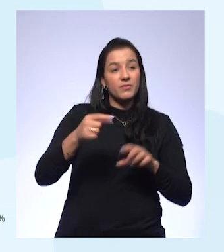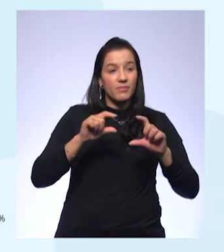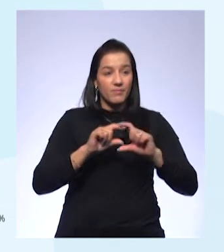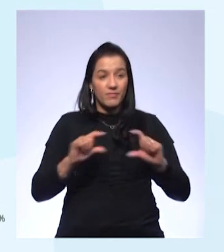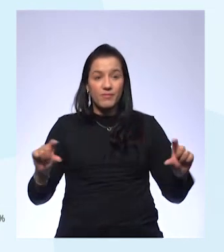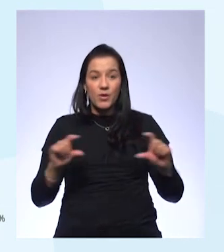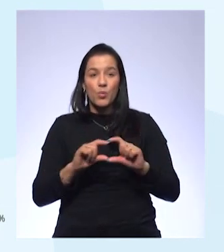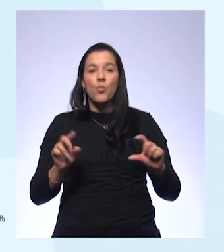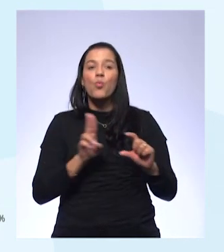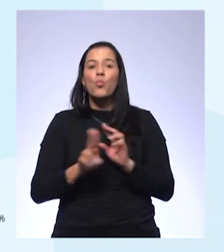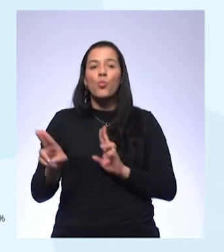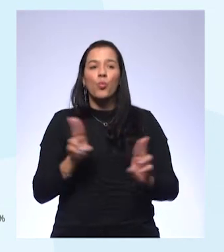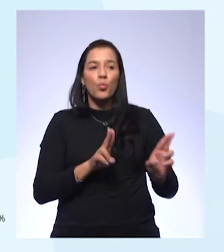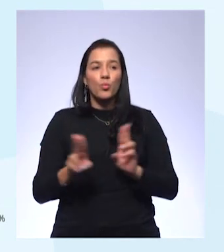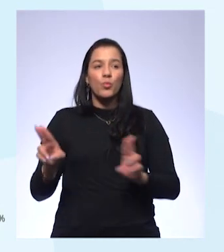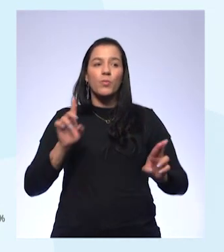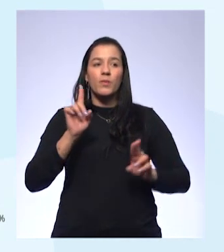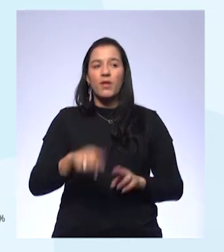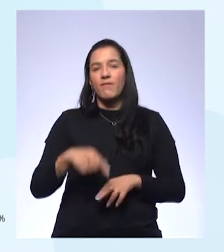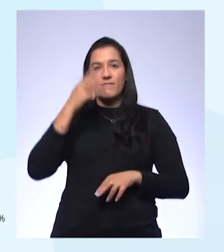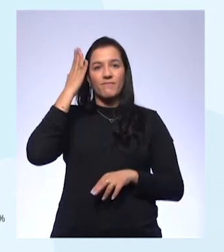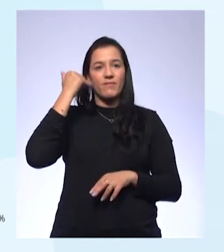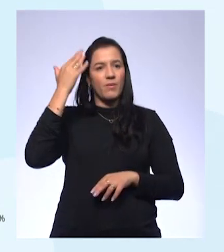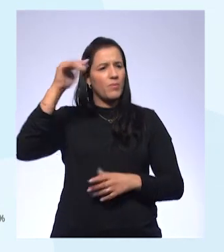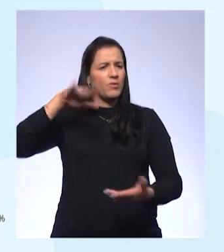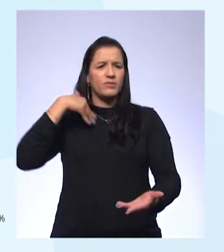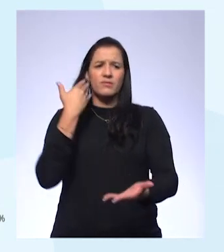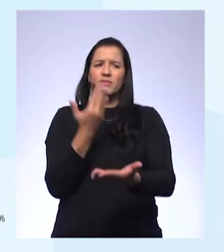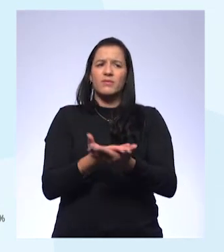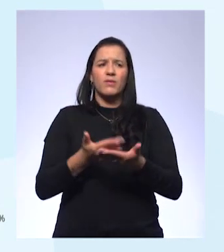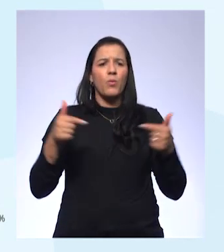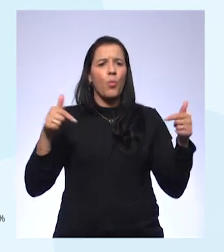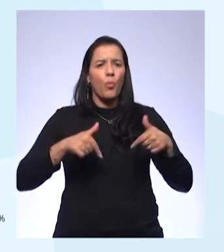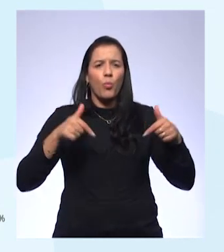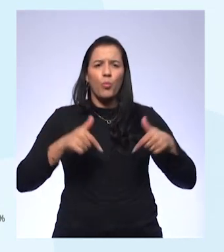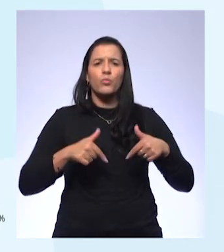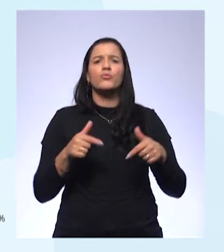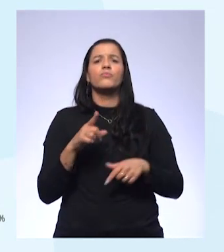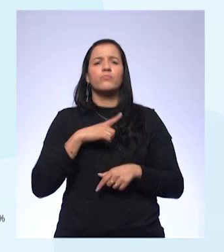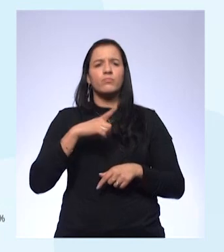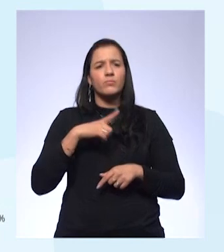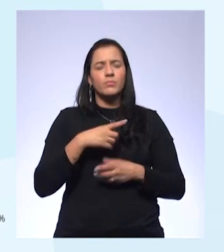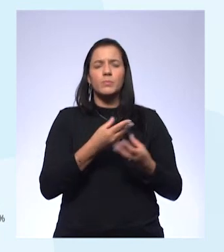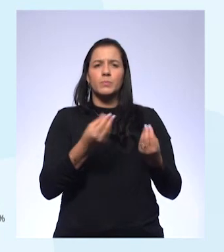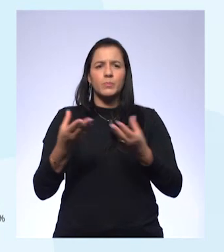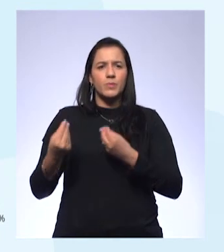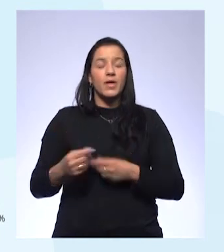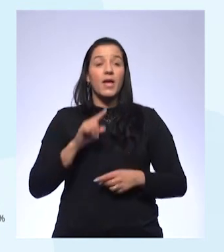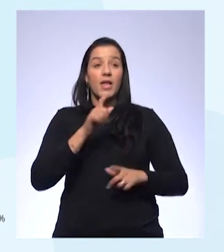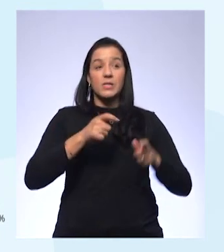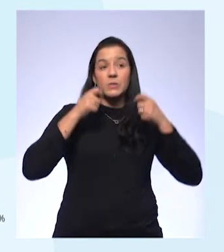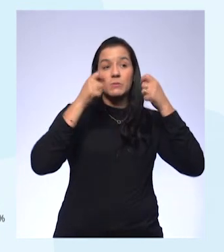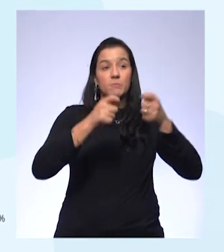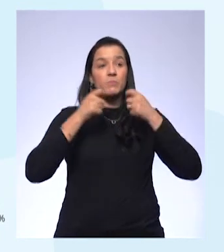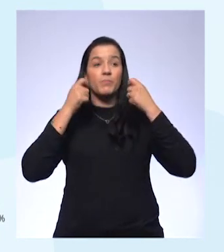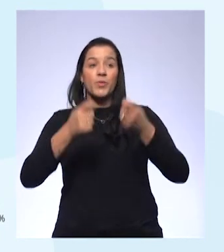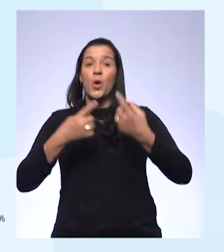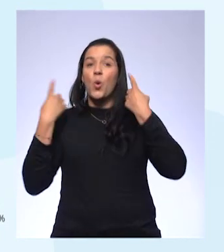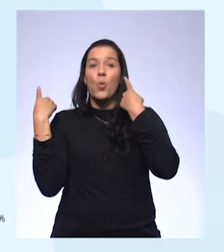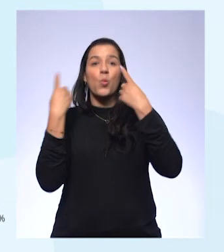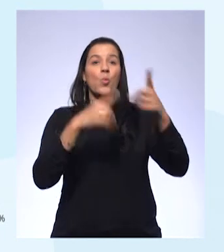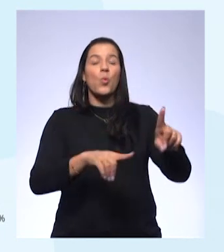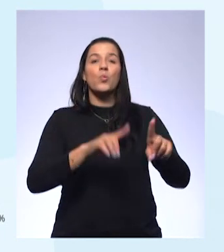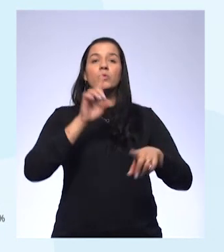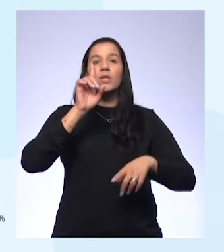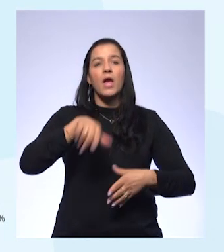legenda, vocês vão ver que são atrizes famosas da TV até hoje, muitas delas aí, né? E elas estão num protesto contra a censura. Então,